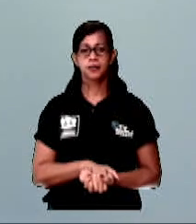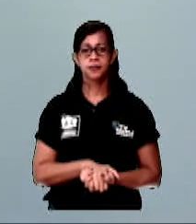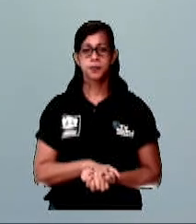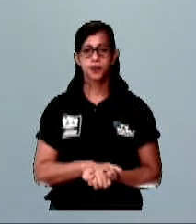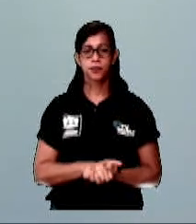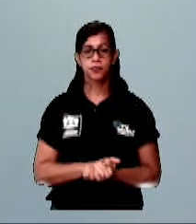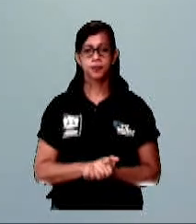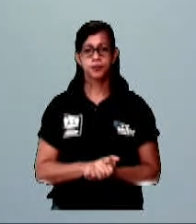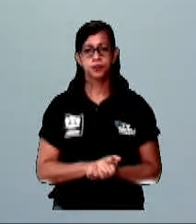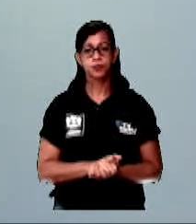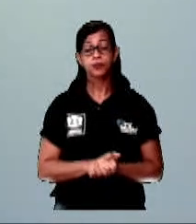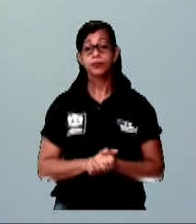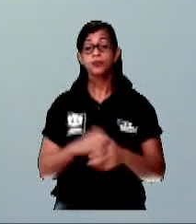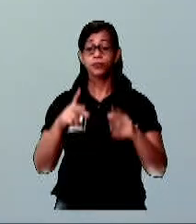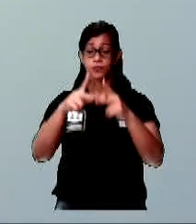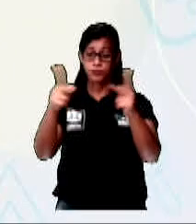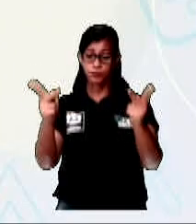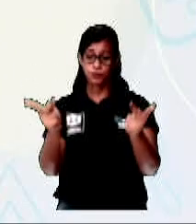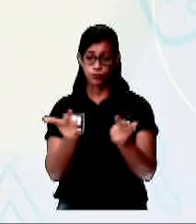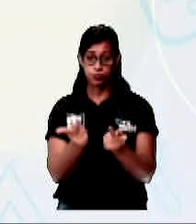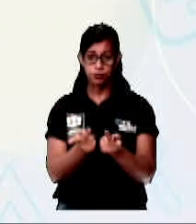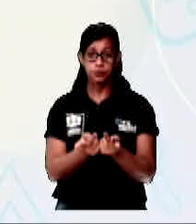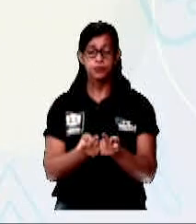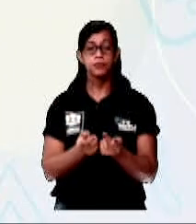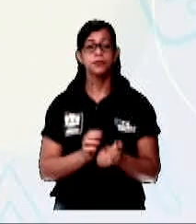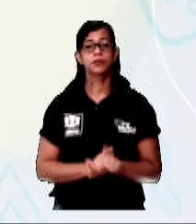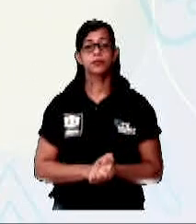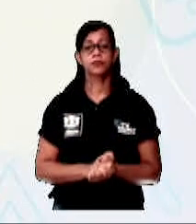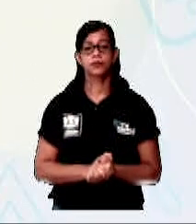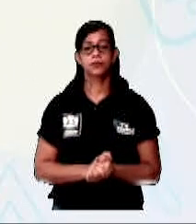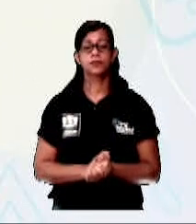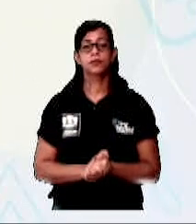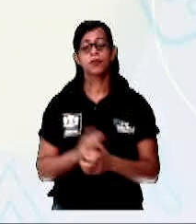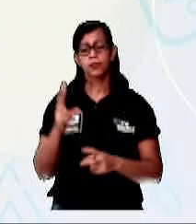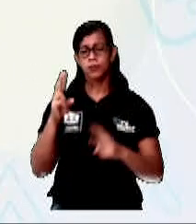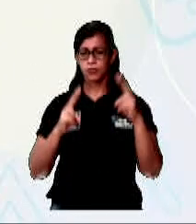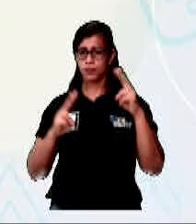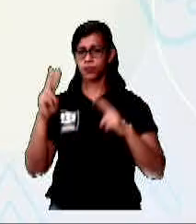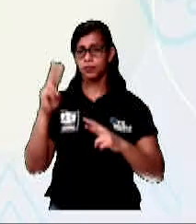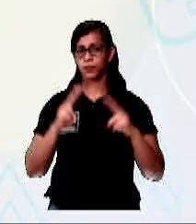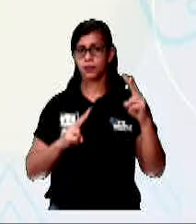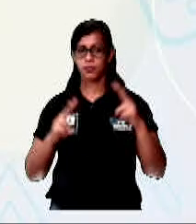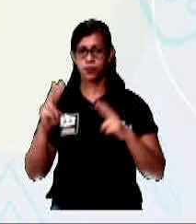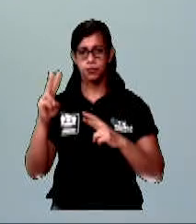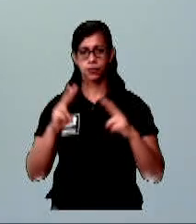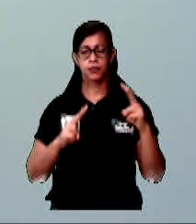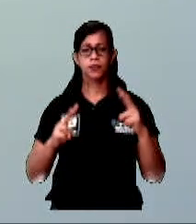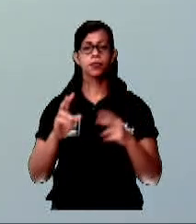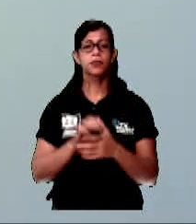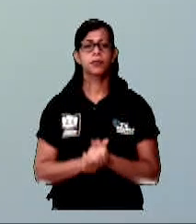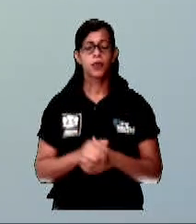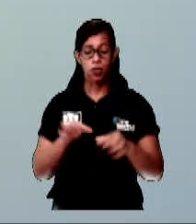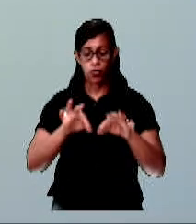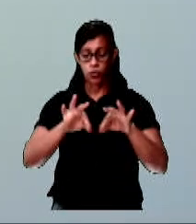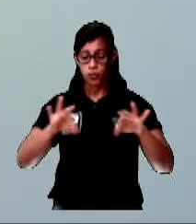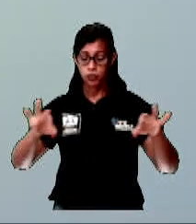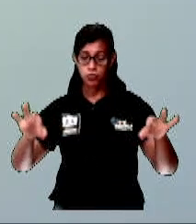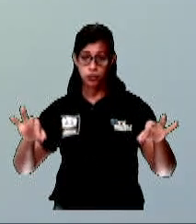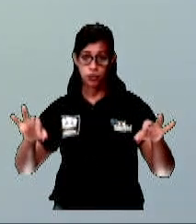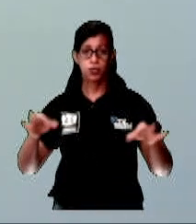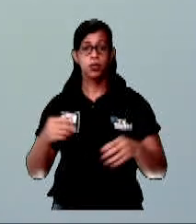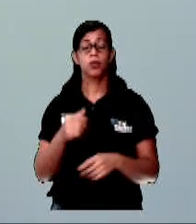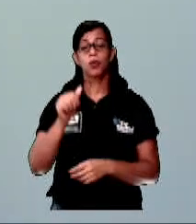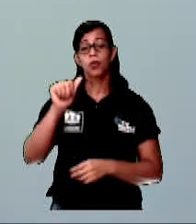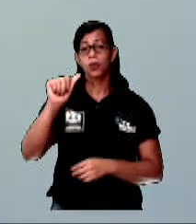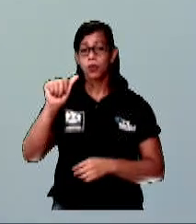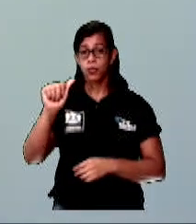Esse daqui é o nosso mapa e aí a gente vai verificar, ó. De acordo com a horizontal, o ponto A, ele está